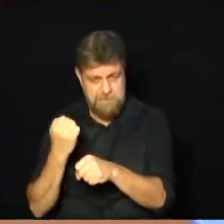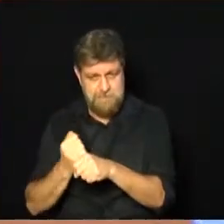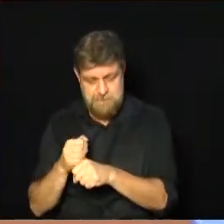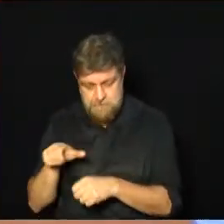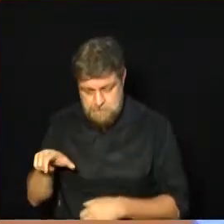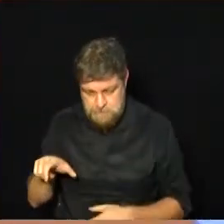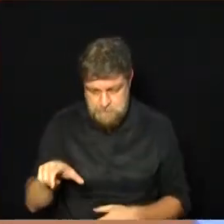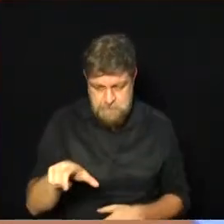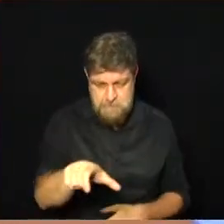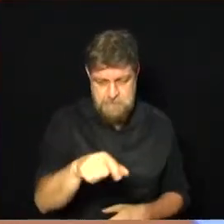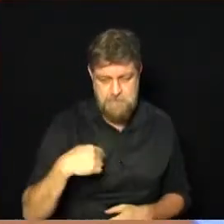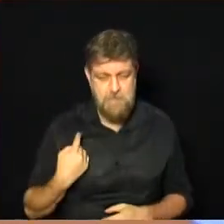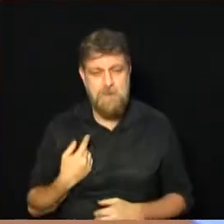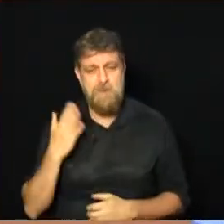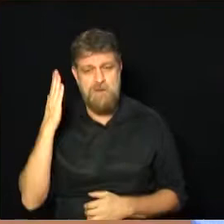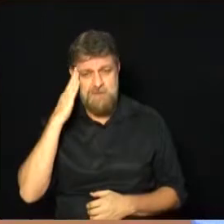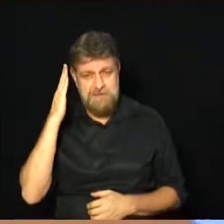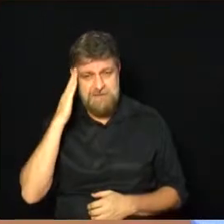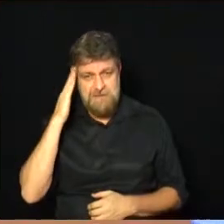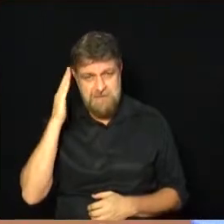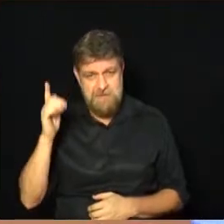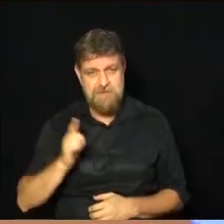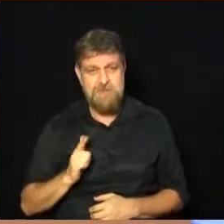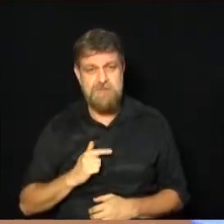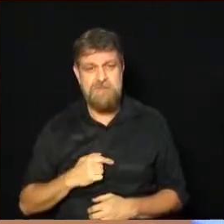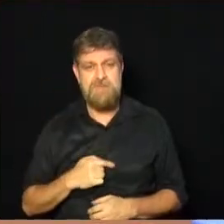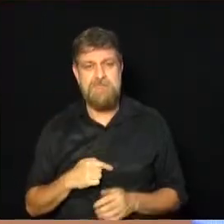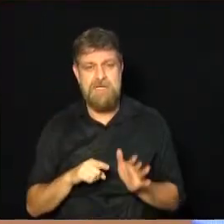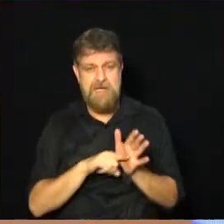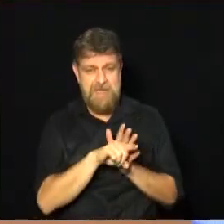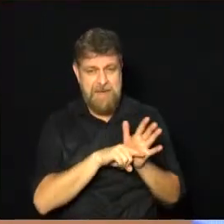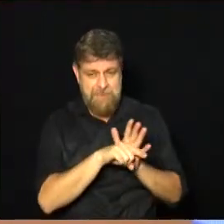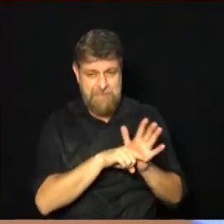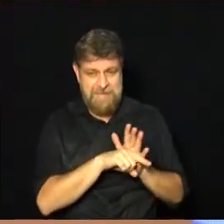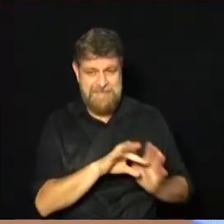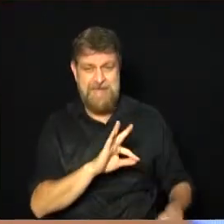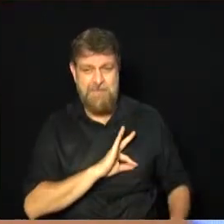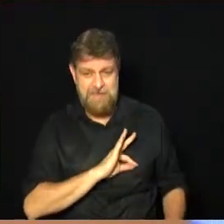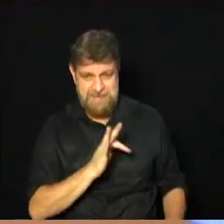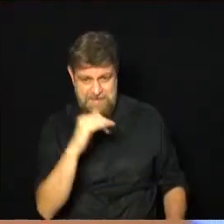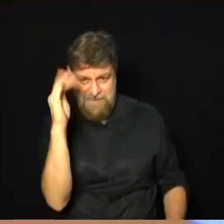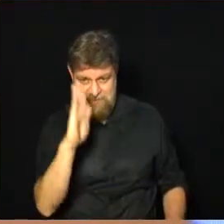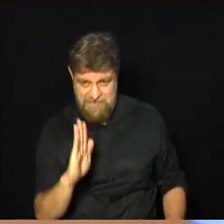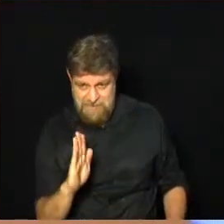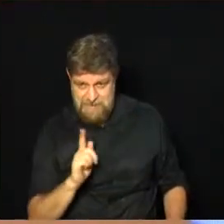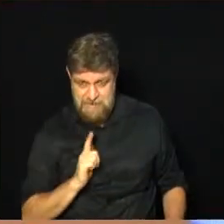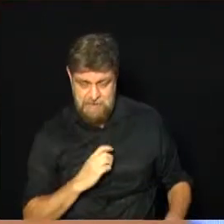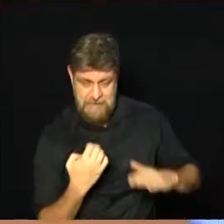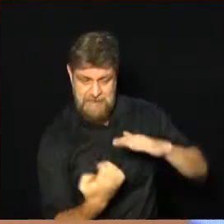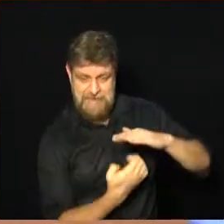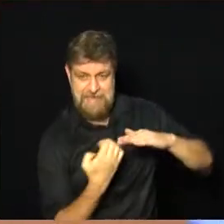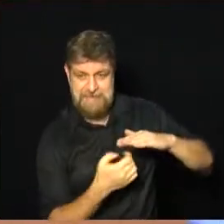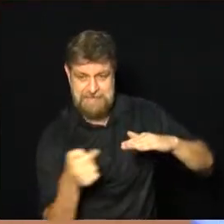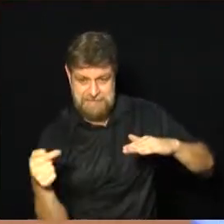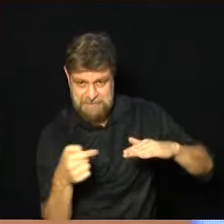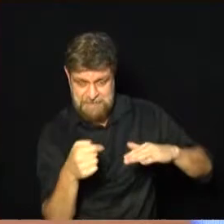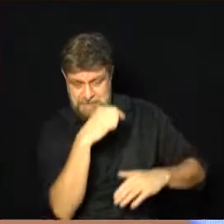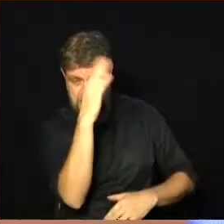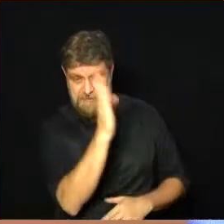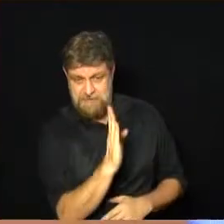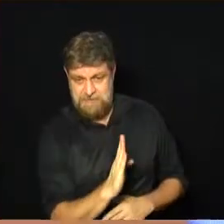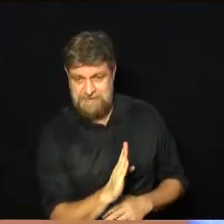naquela época, aquele processo da Lava Jato estava em pleno andamento e as grandes construtoras brasileiras, na